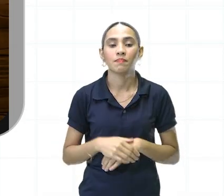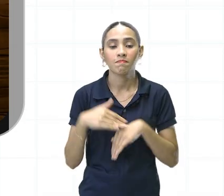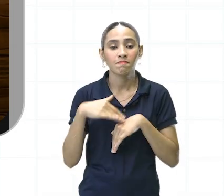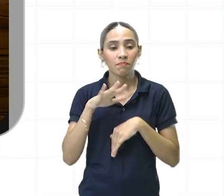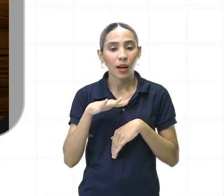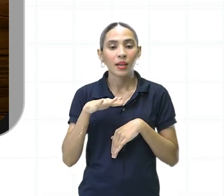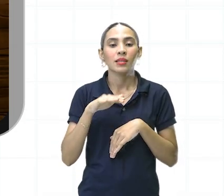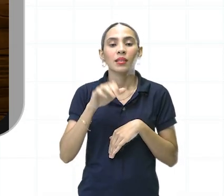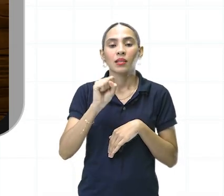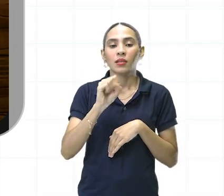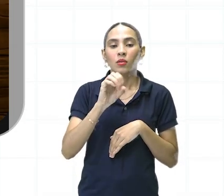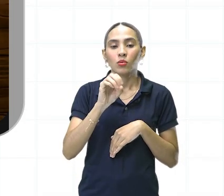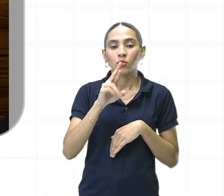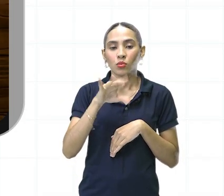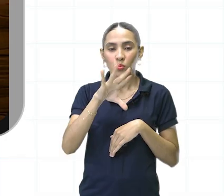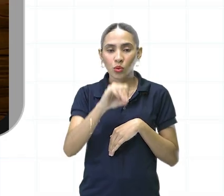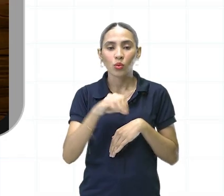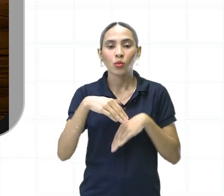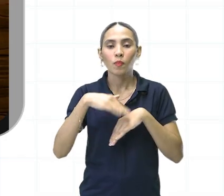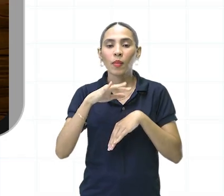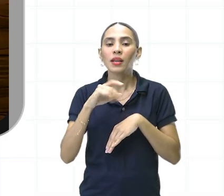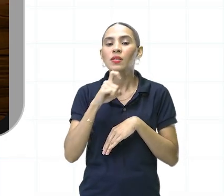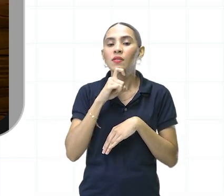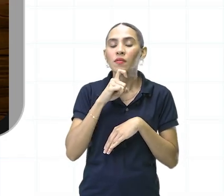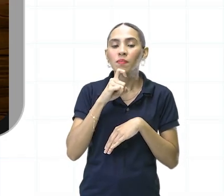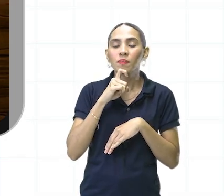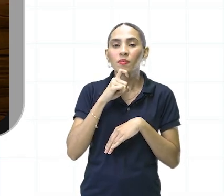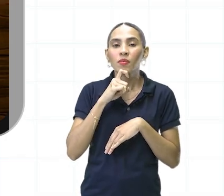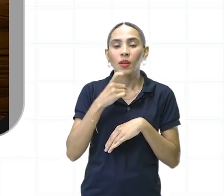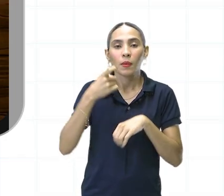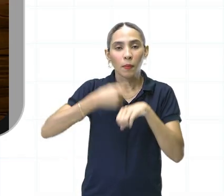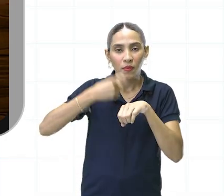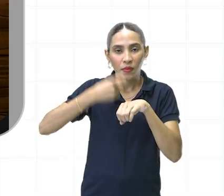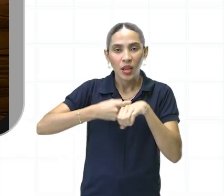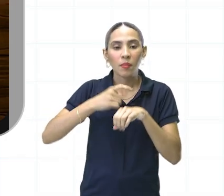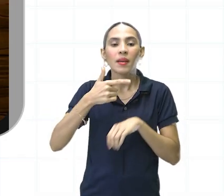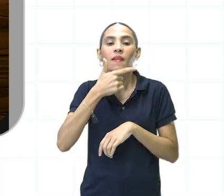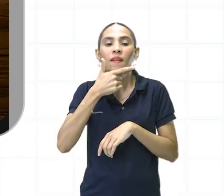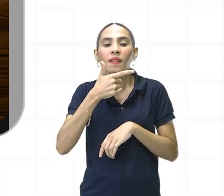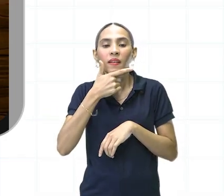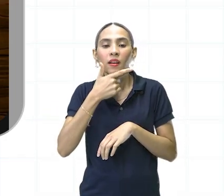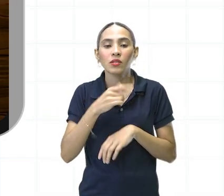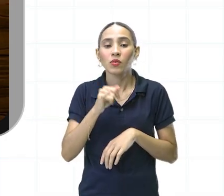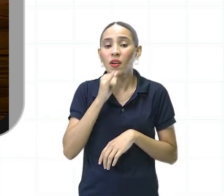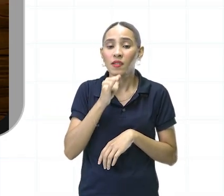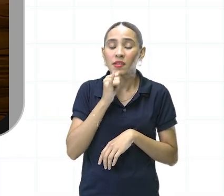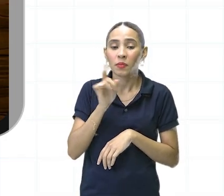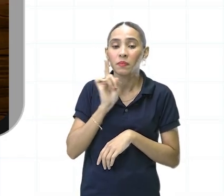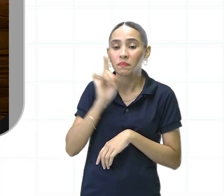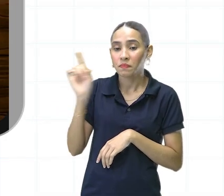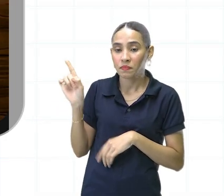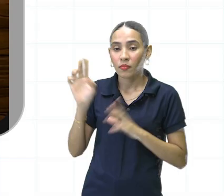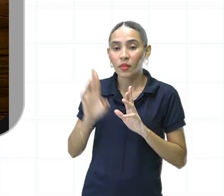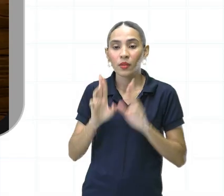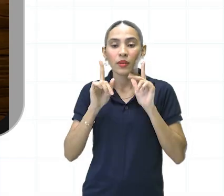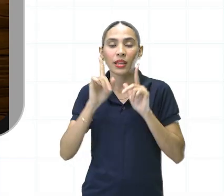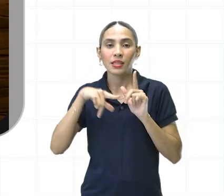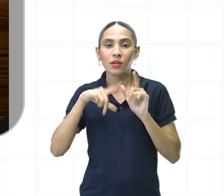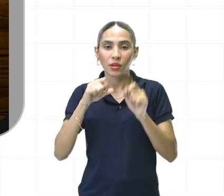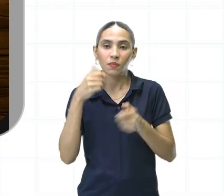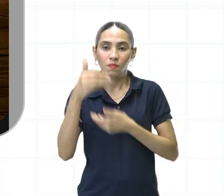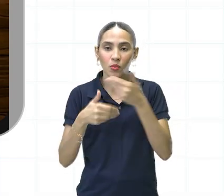mais soro escorre, mais firme fica o queijo. Por exemplo, o queijo Minas versus o queijo parmesão. A diferença entre eles está aí